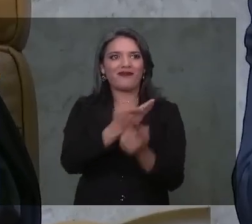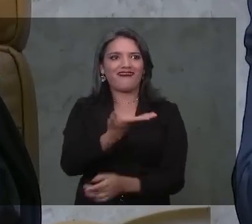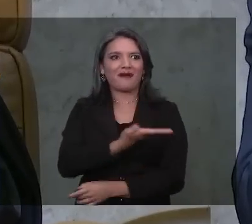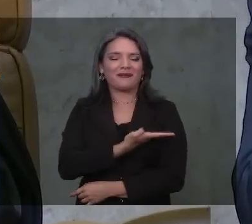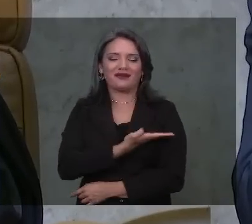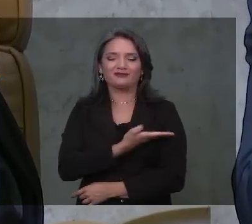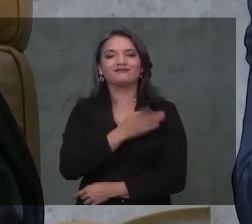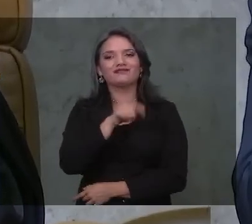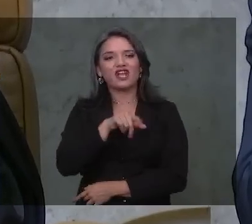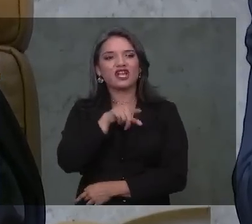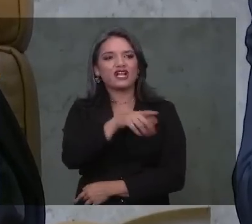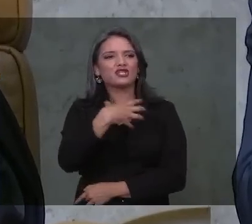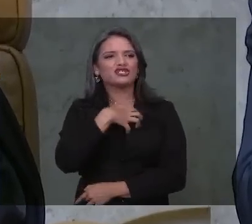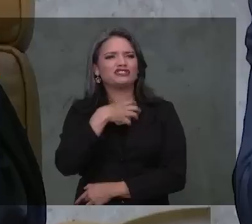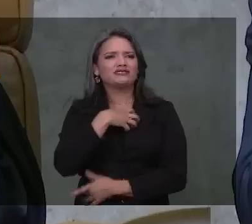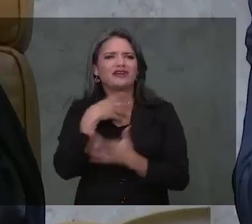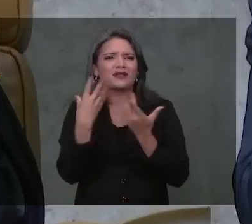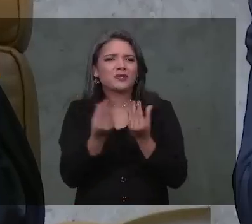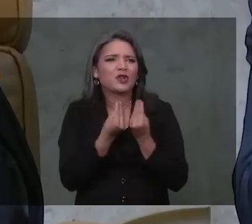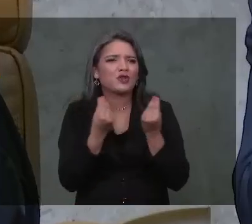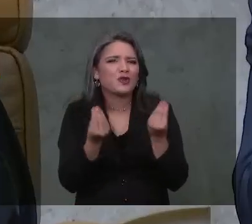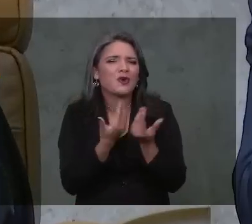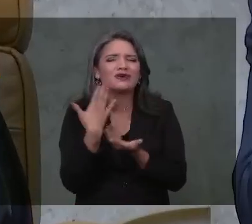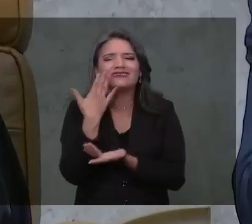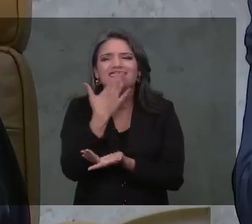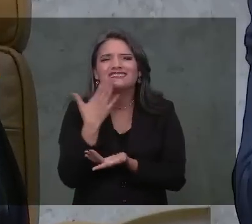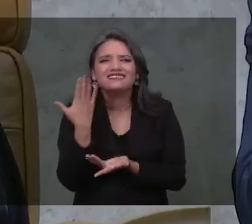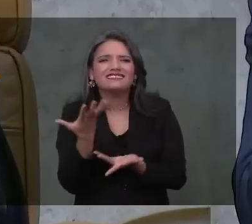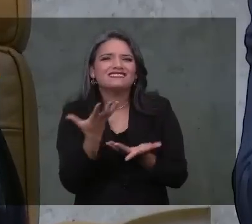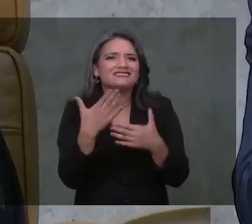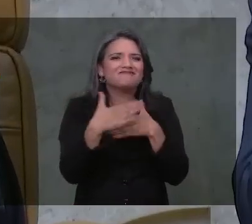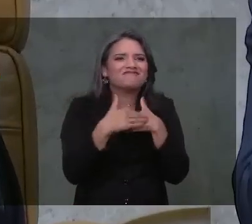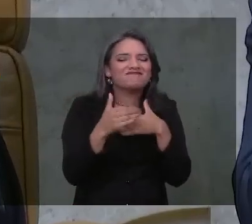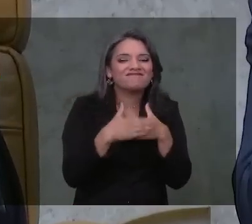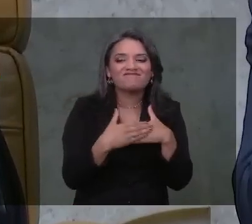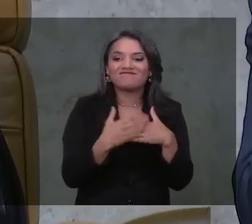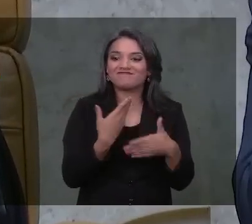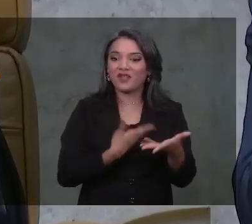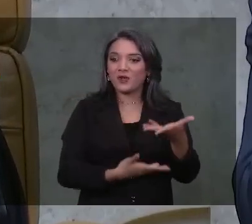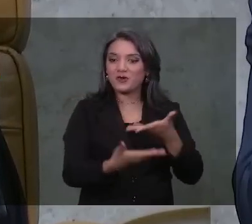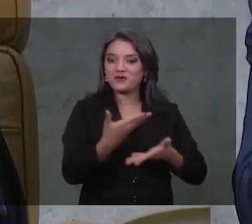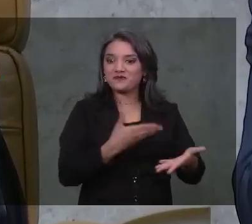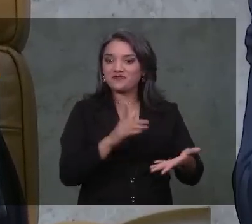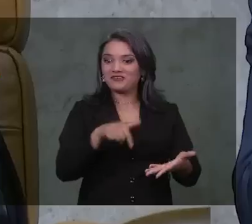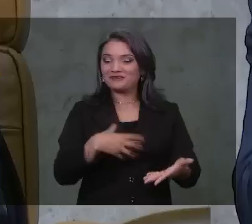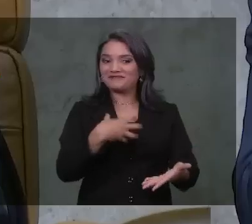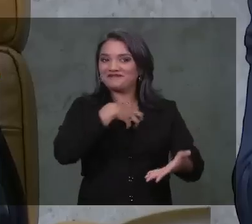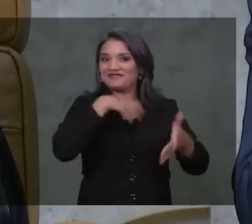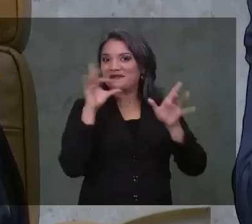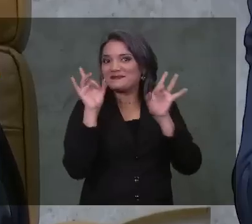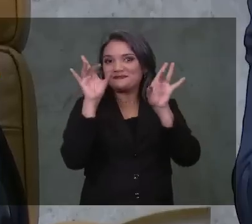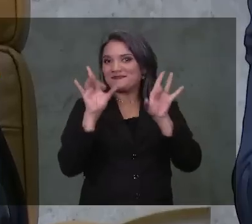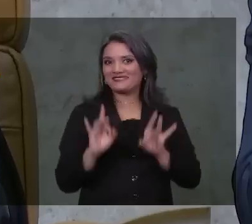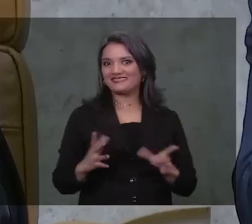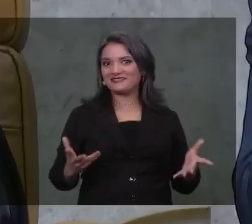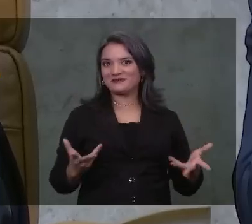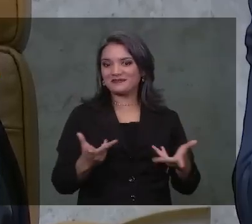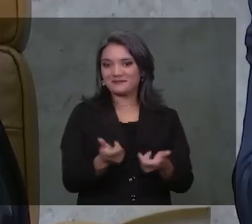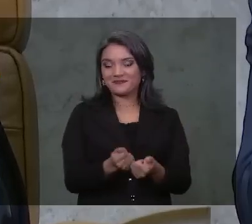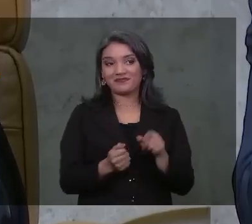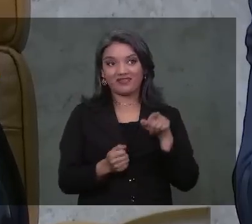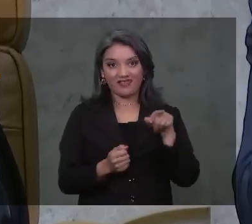e personalidade cativante fizeram do nosso convívio um privilégio sem tamanho para mim. Como